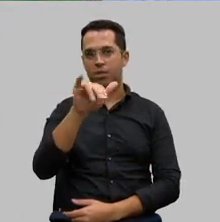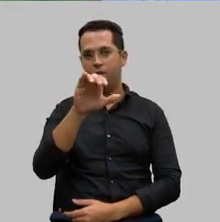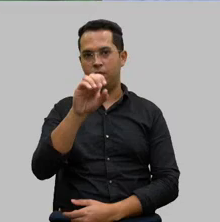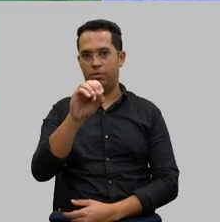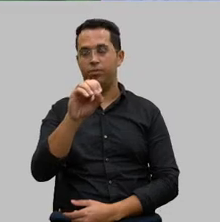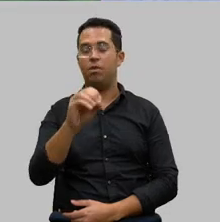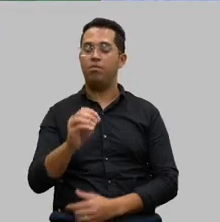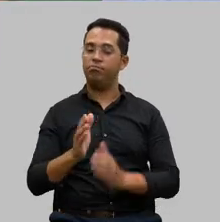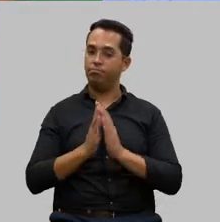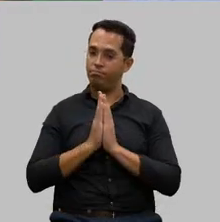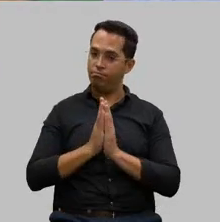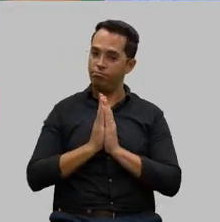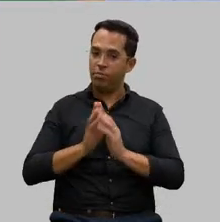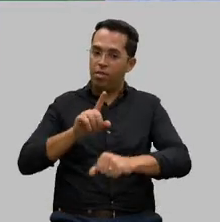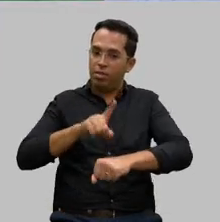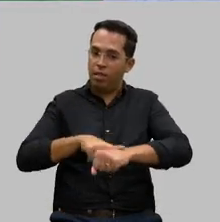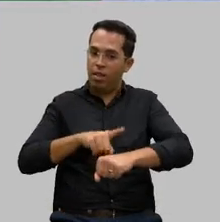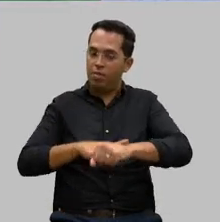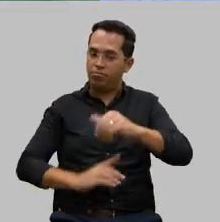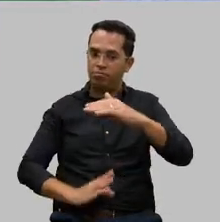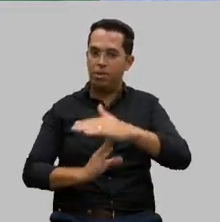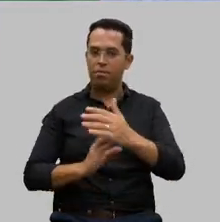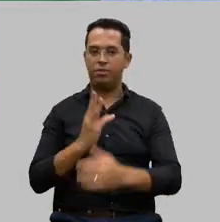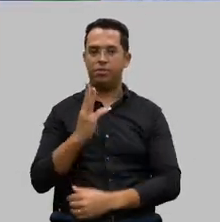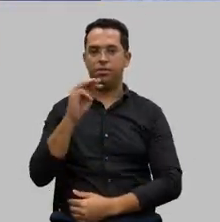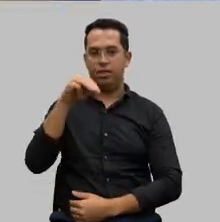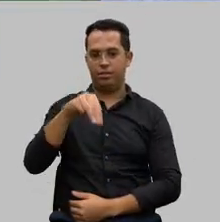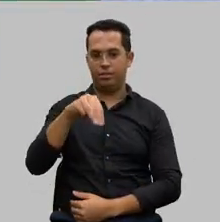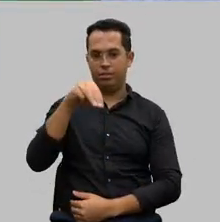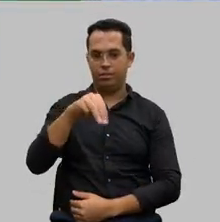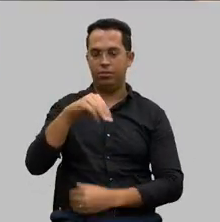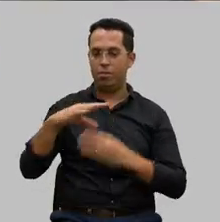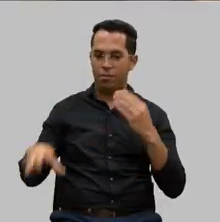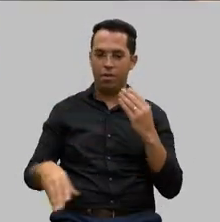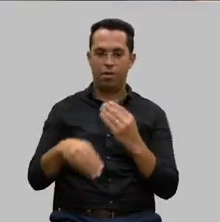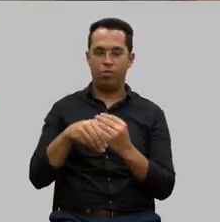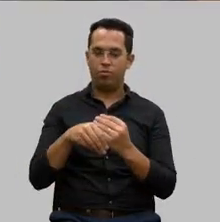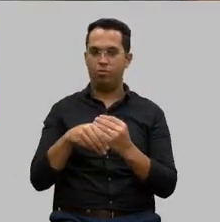minutos justamente para conseguir concluir todas as